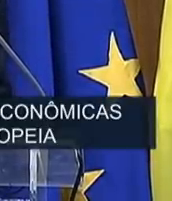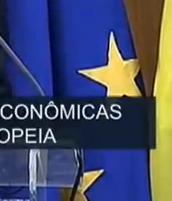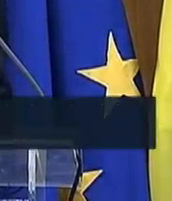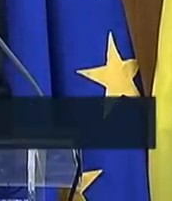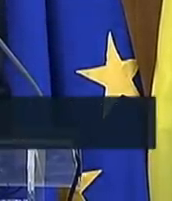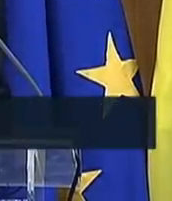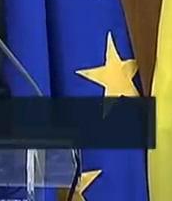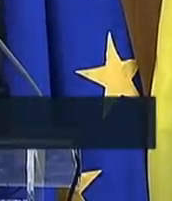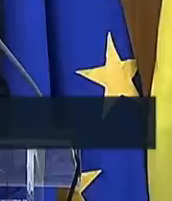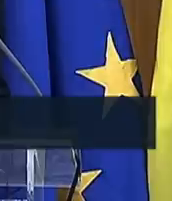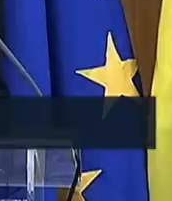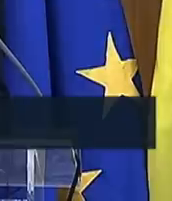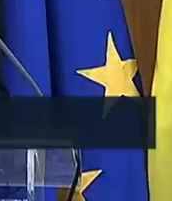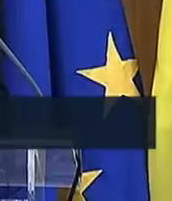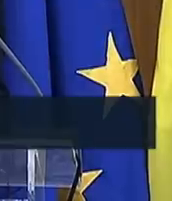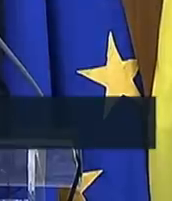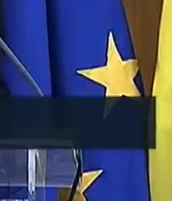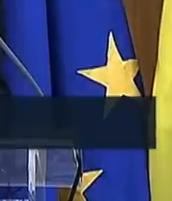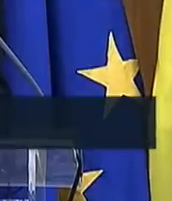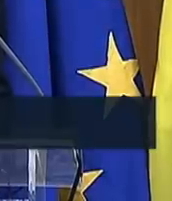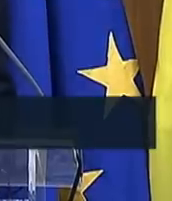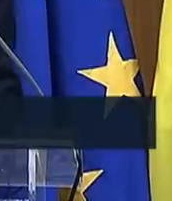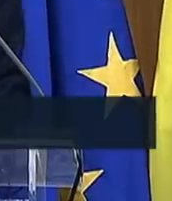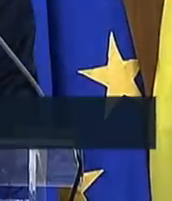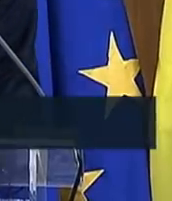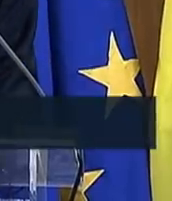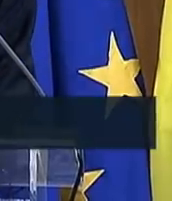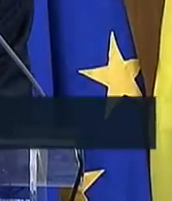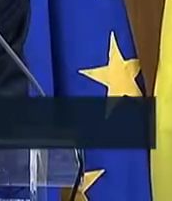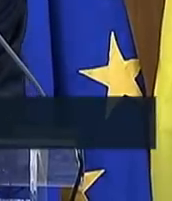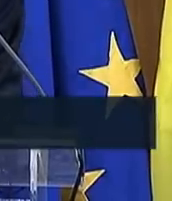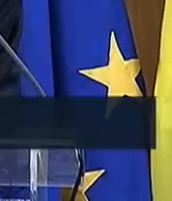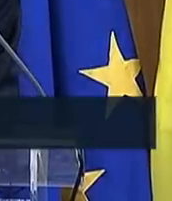democráticos, multilateralismo efetivo e o Estado de Direito.